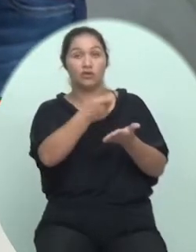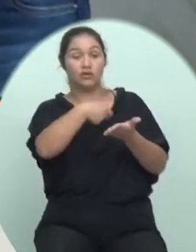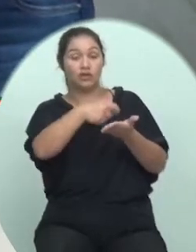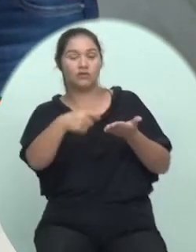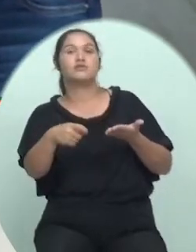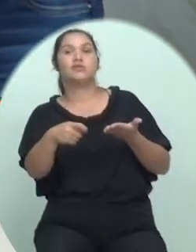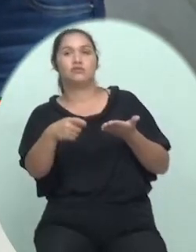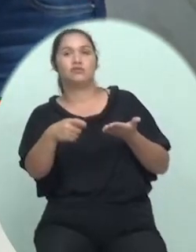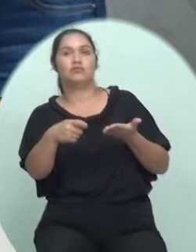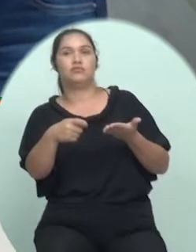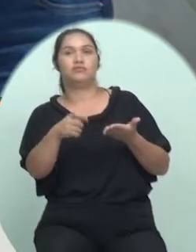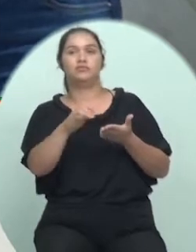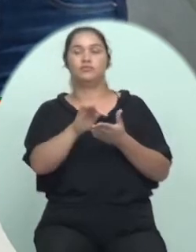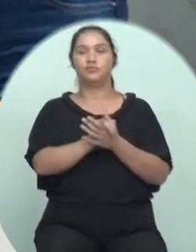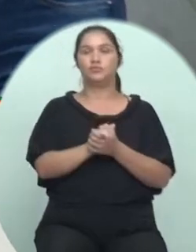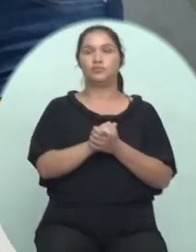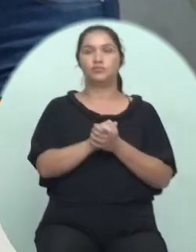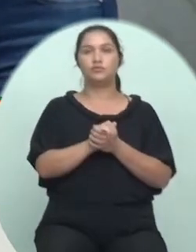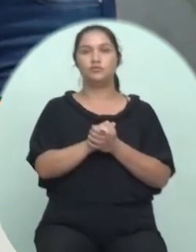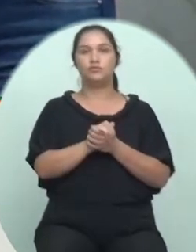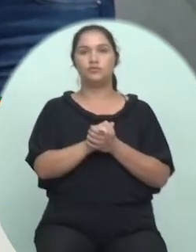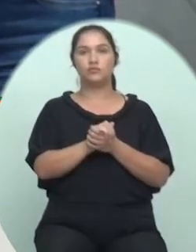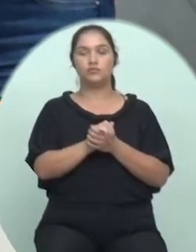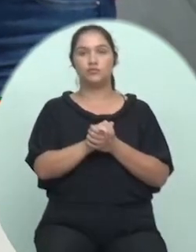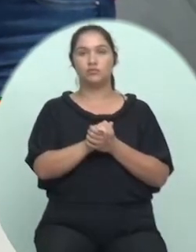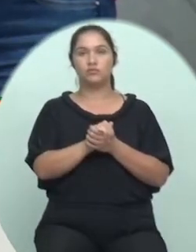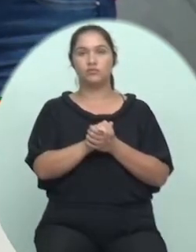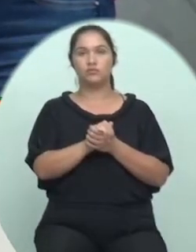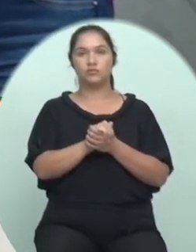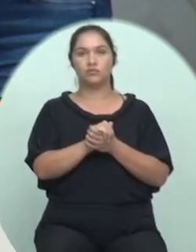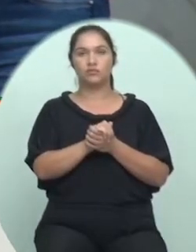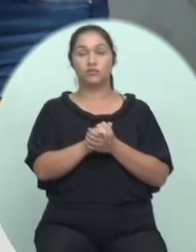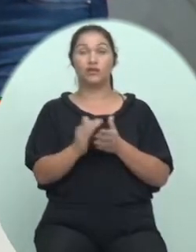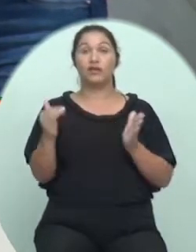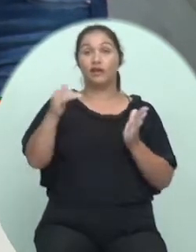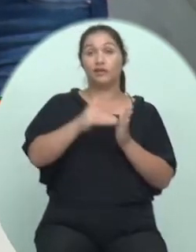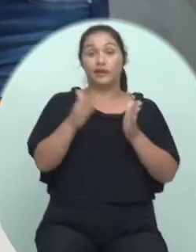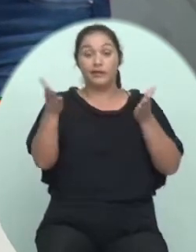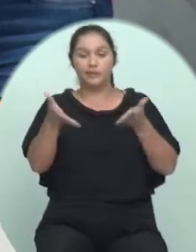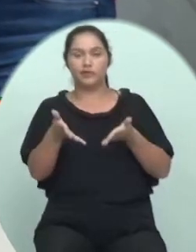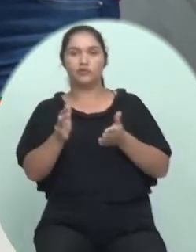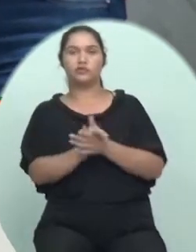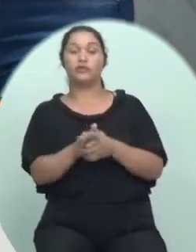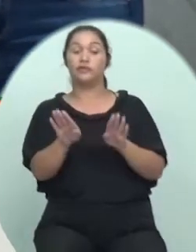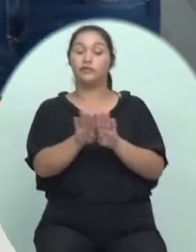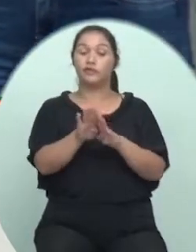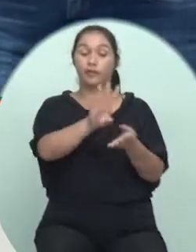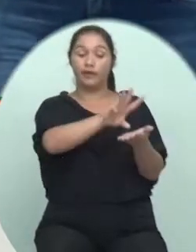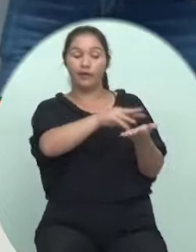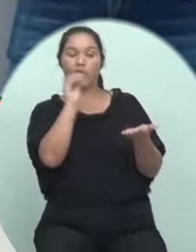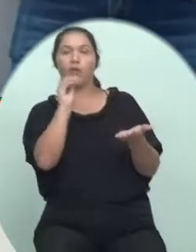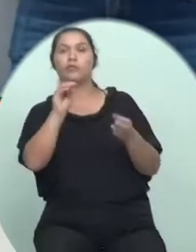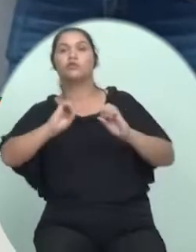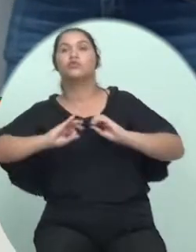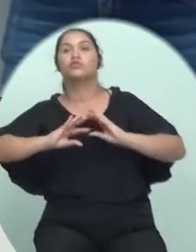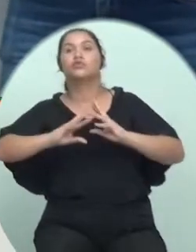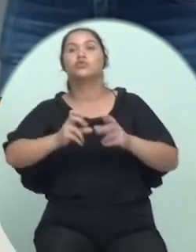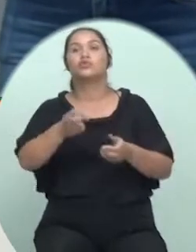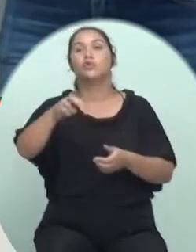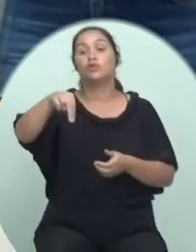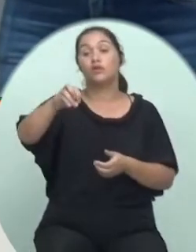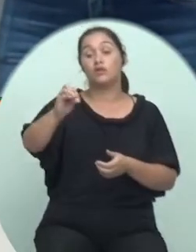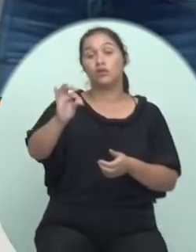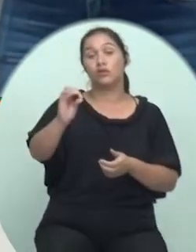236/PMC/2015 até a data atual. Terceiro, cópia de todas as notas fiscais vinculadas